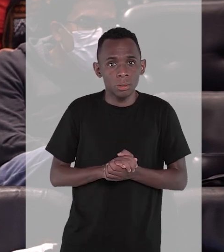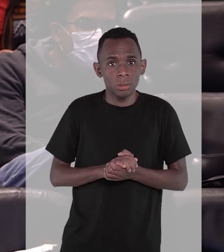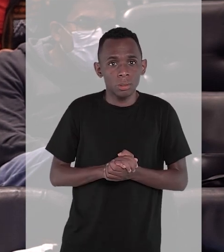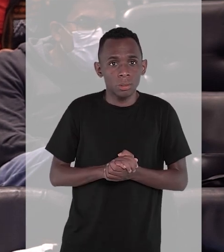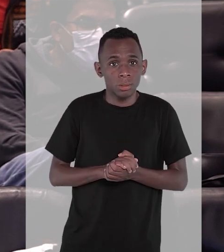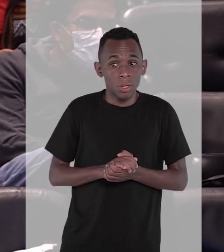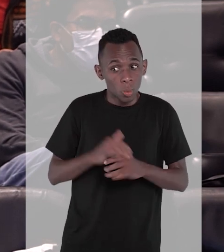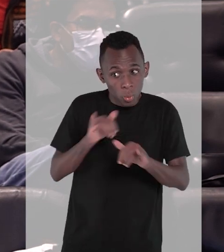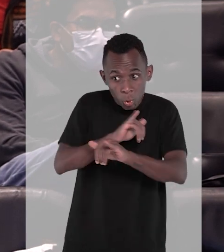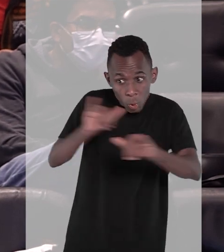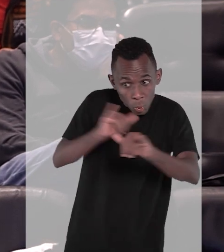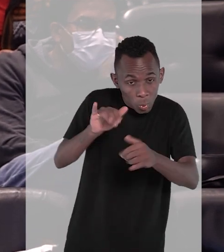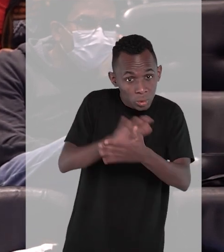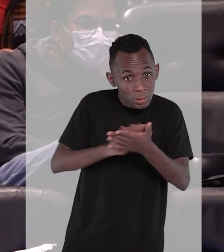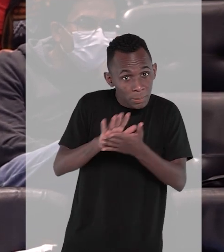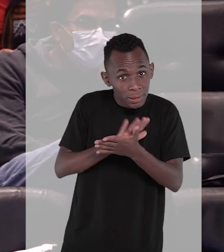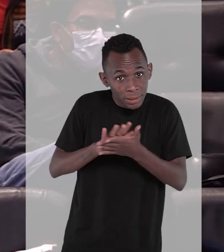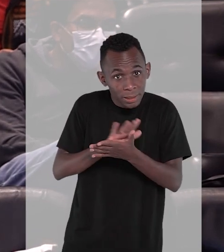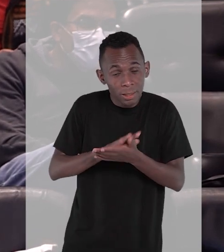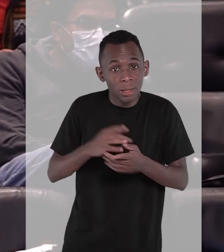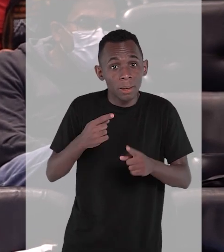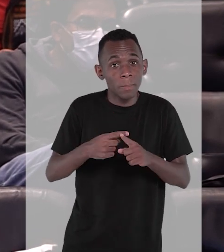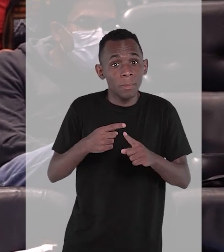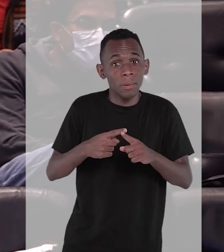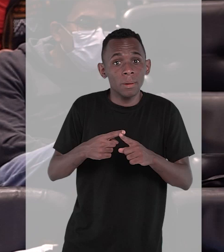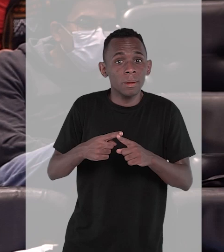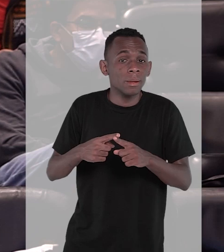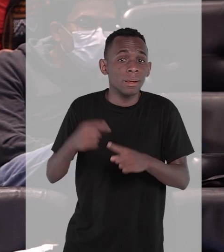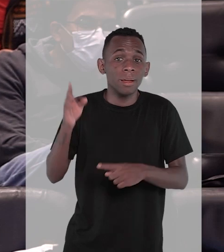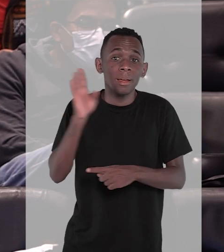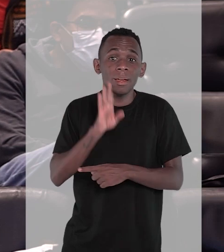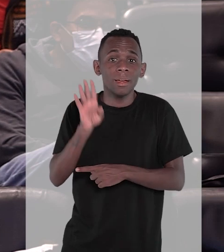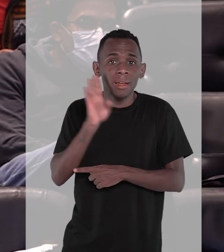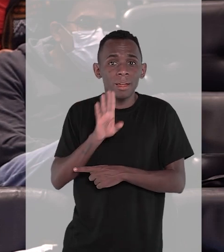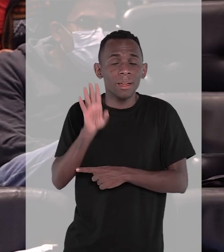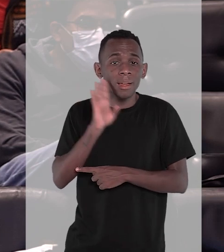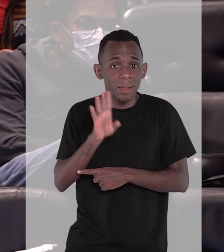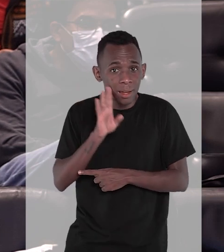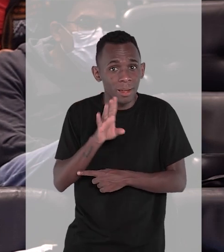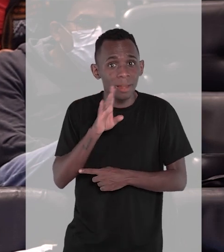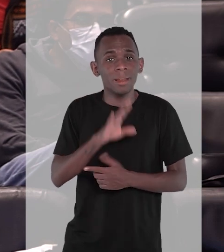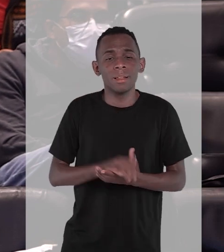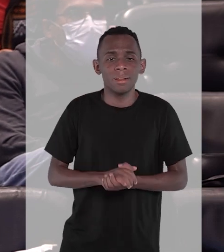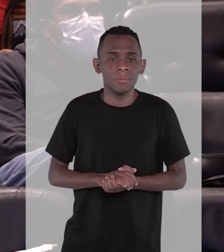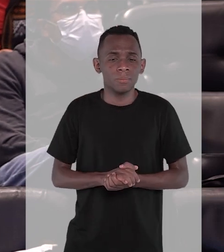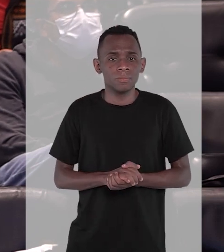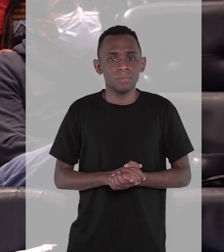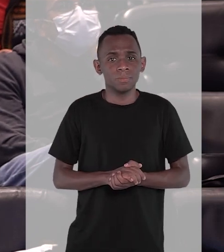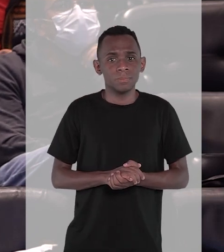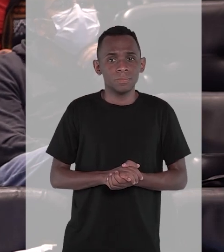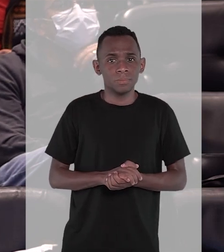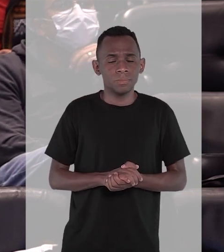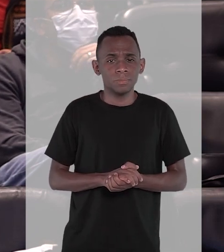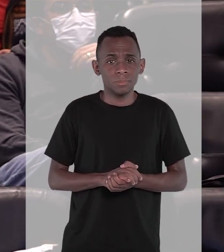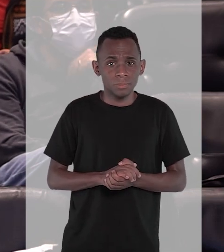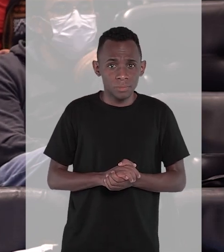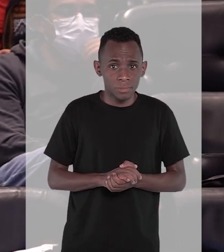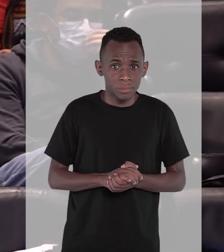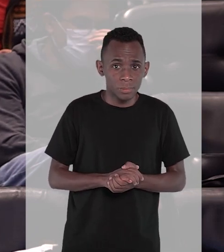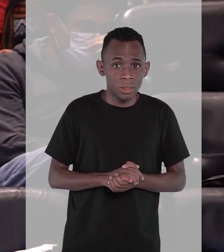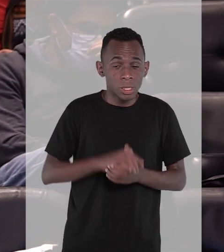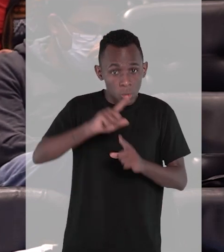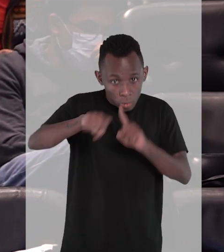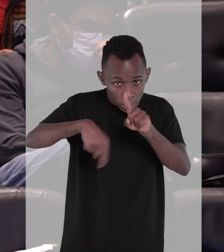Tá vendo que eu nem Porque conto para ninguém? Eu nem conto para ninguém. É muito legal o que você fez. A ideia da editora foi bacana e